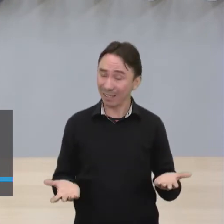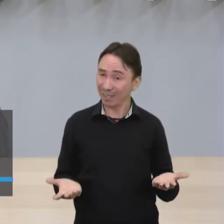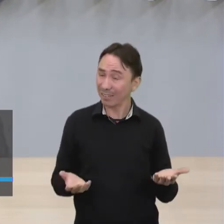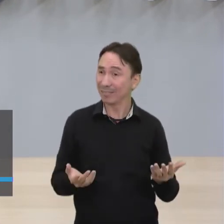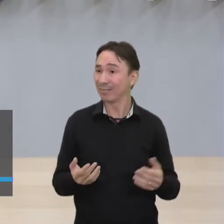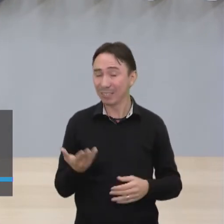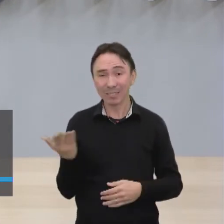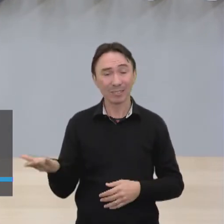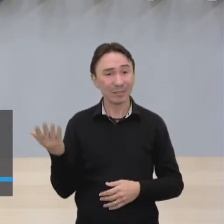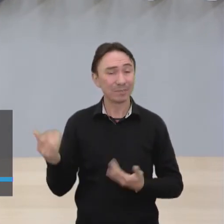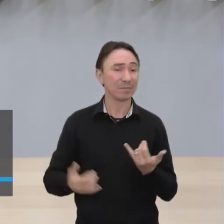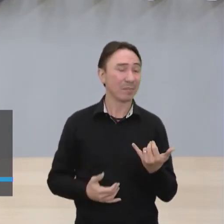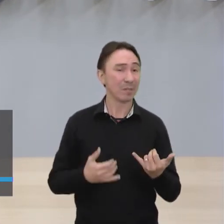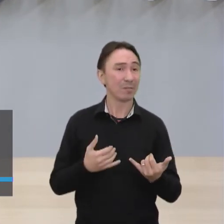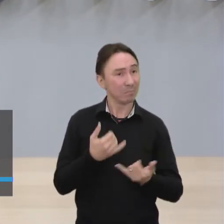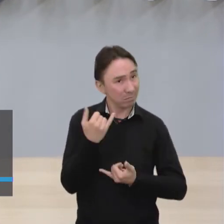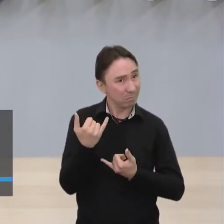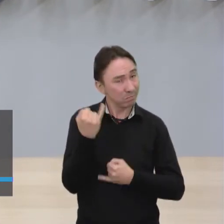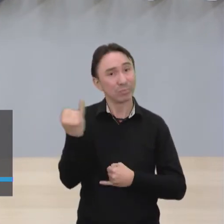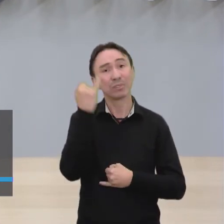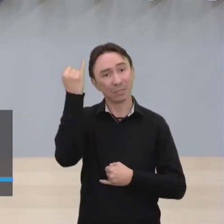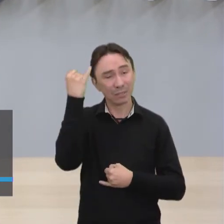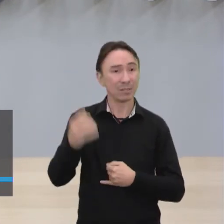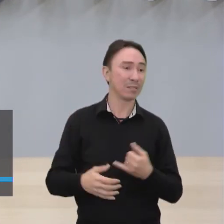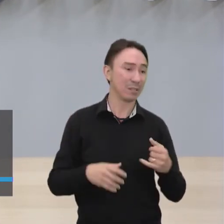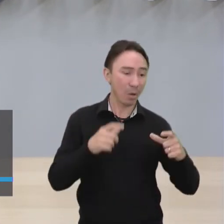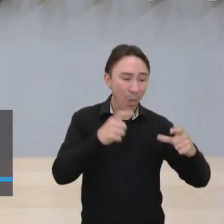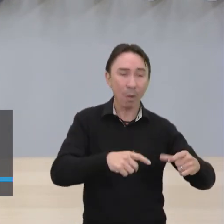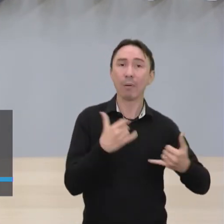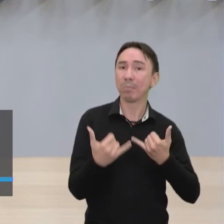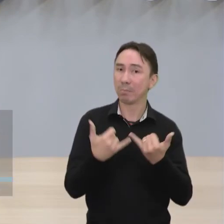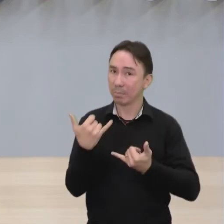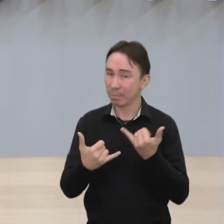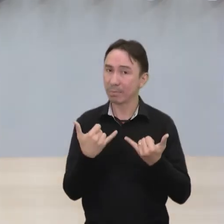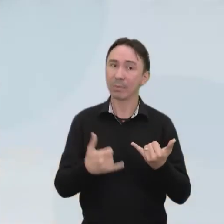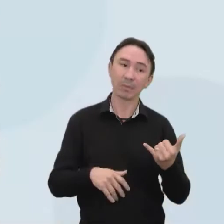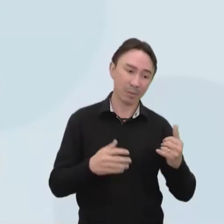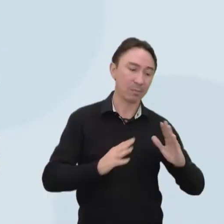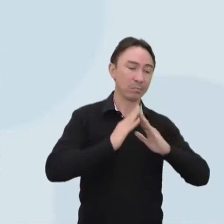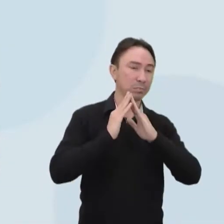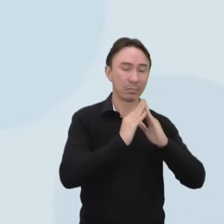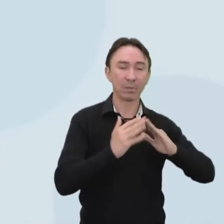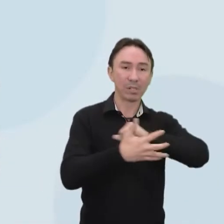lazer nas periferias. Vamos à próxima temática possível? Vamos lá.